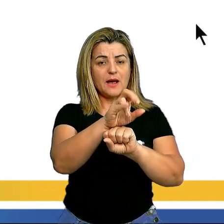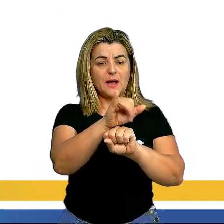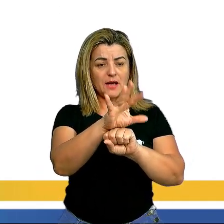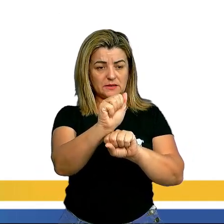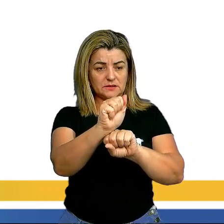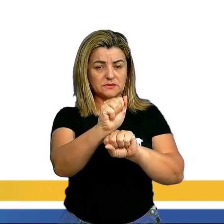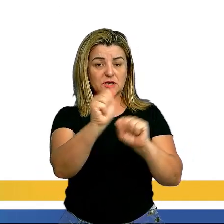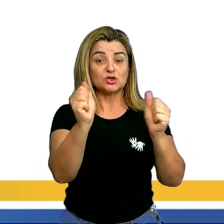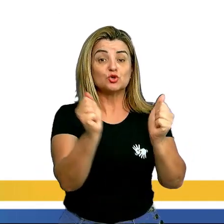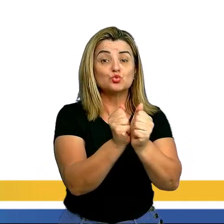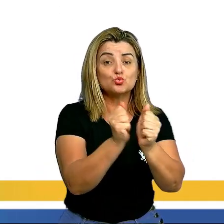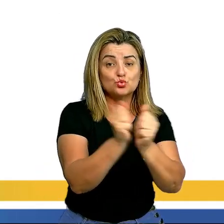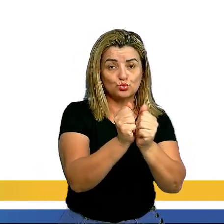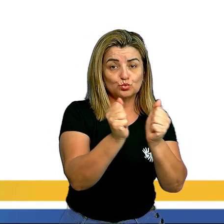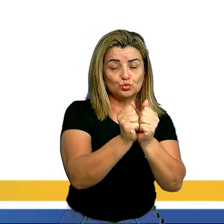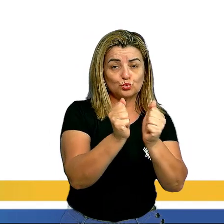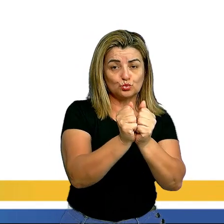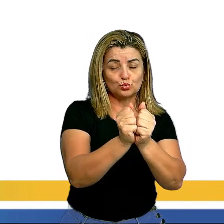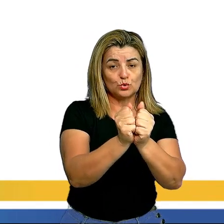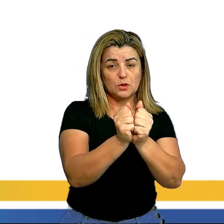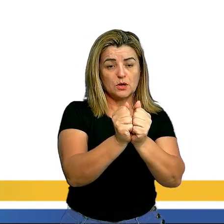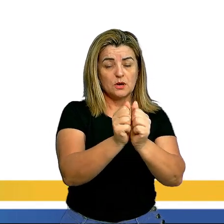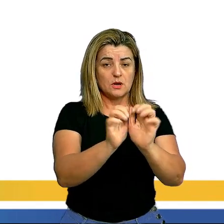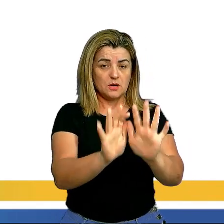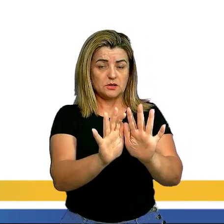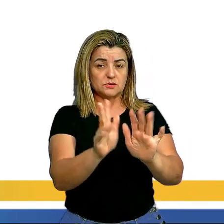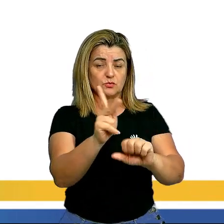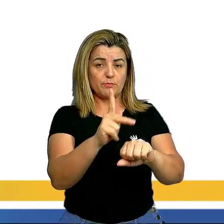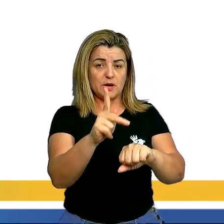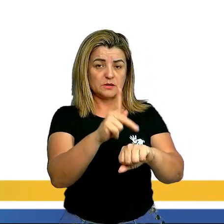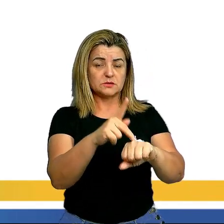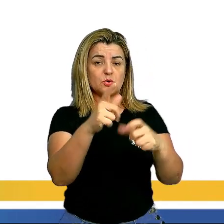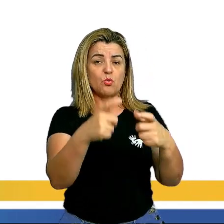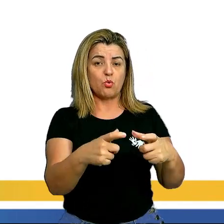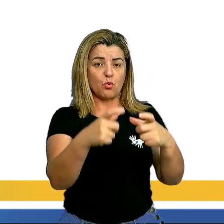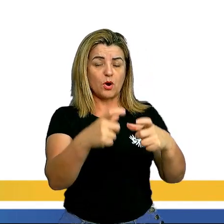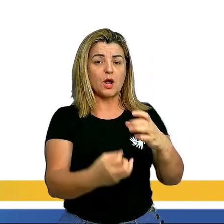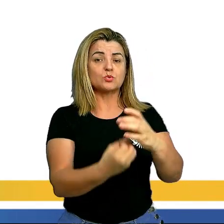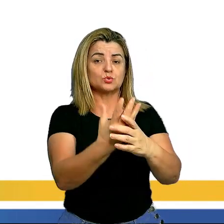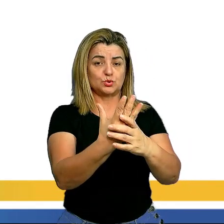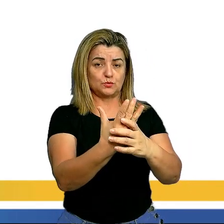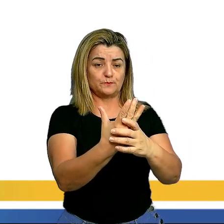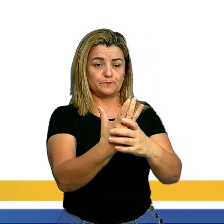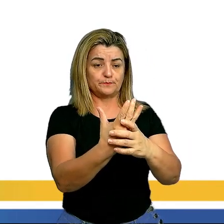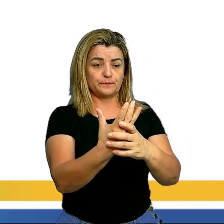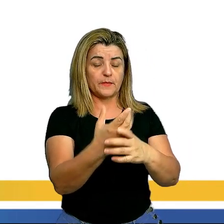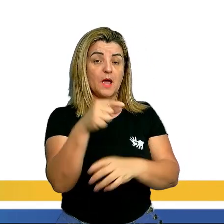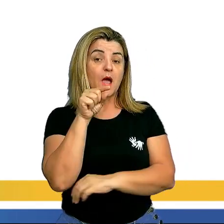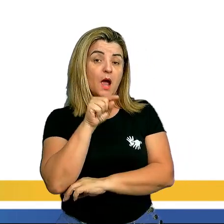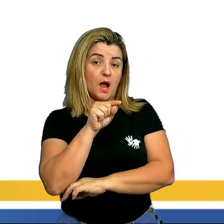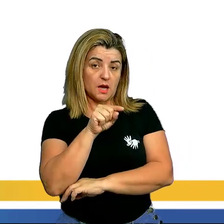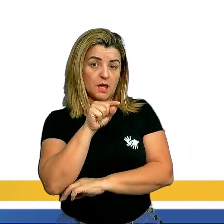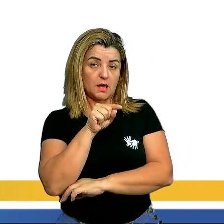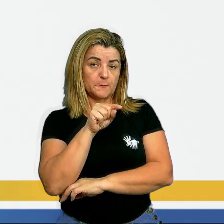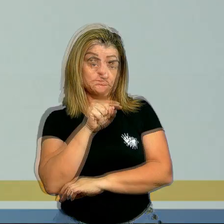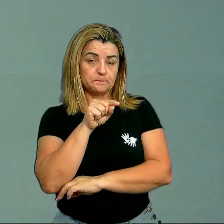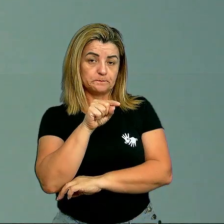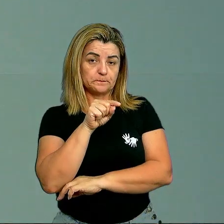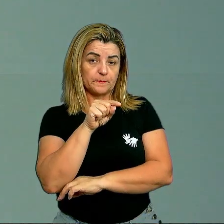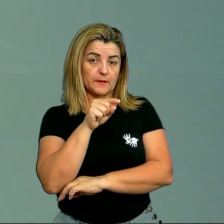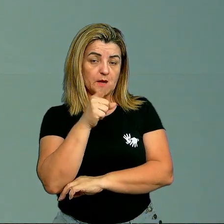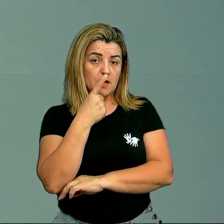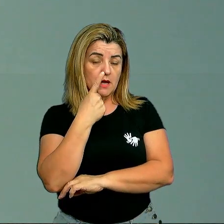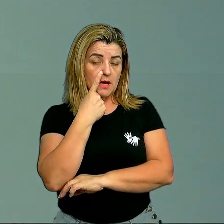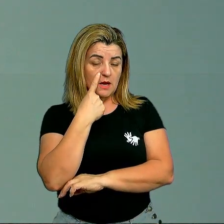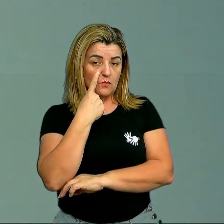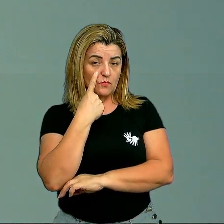quer dizer junto, e do latim, pátria, como a gente sabe, é o lugar de nascimento. Aqui, pessoal, ele vai